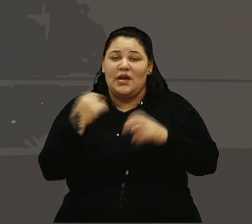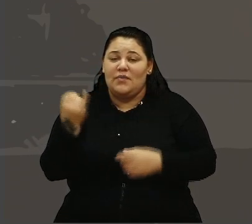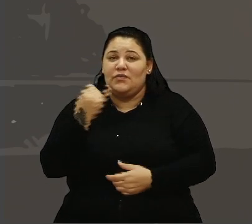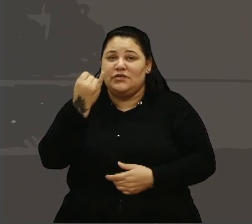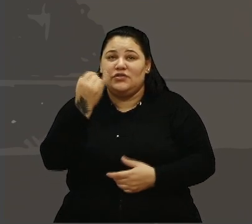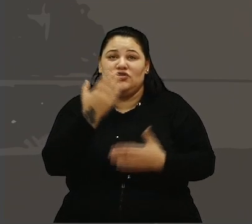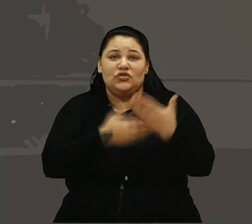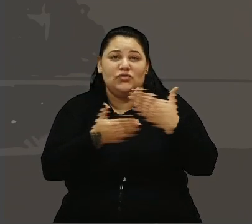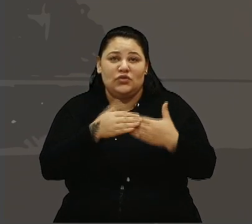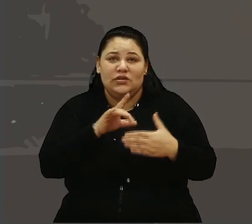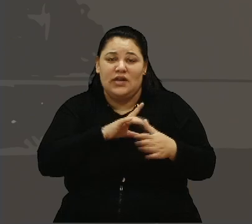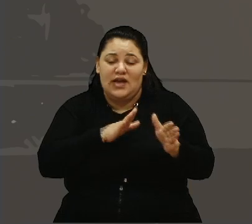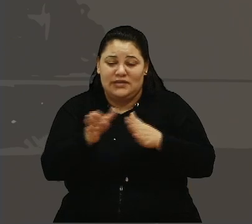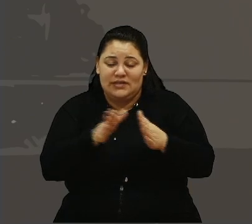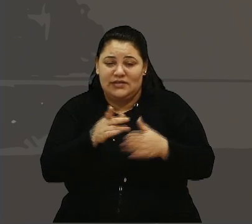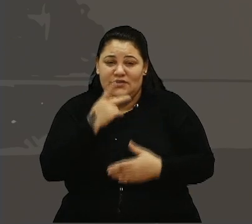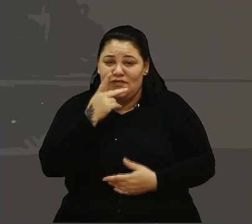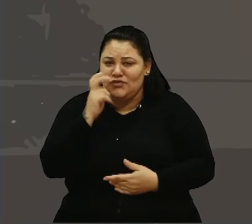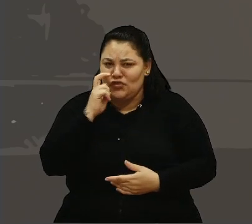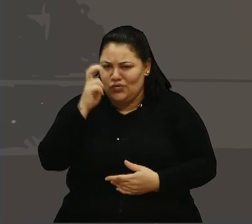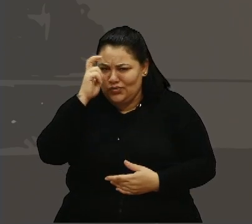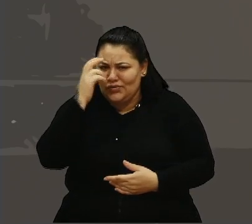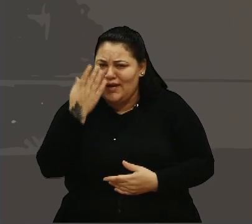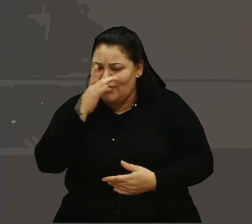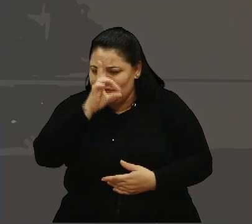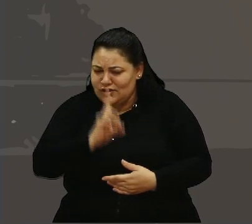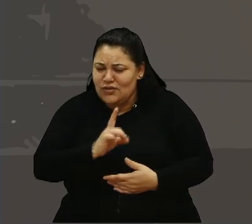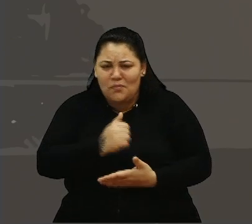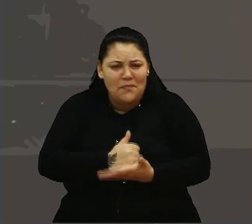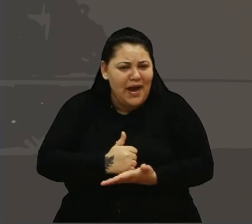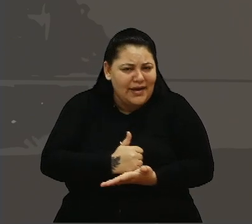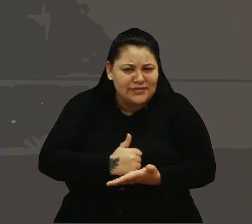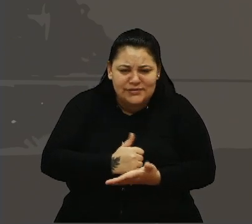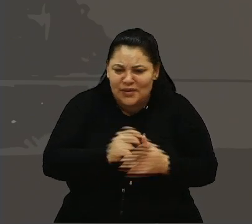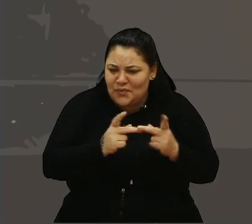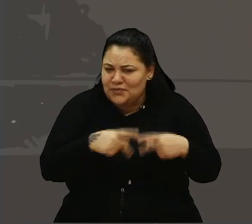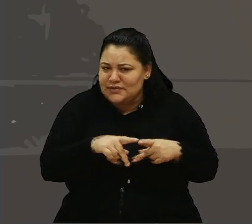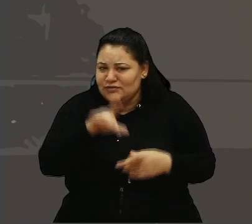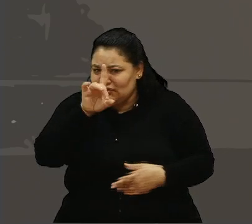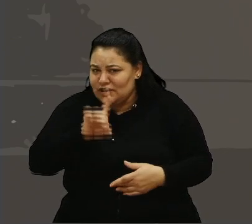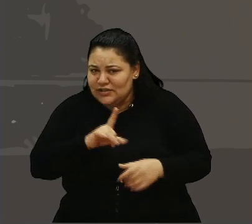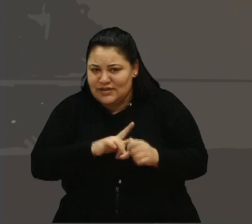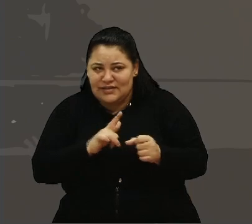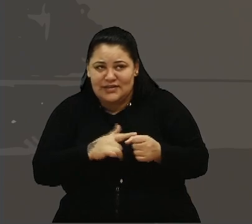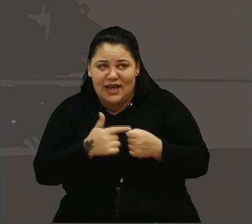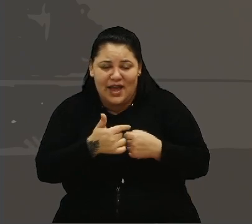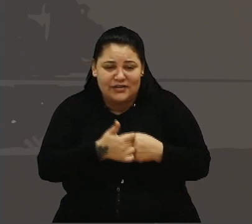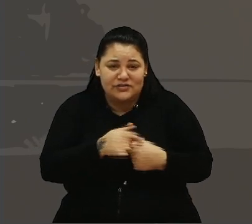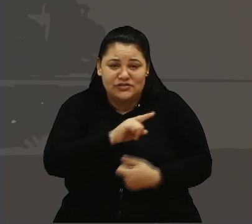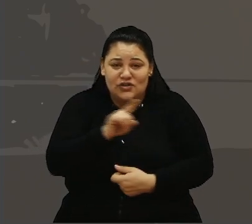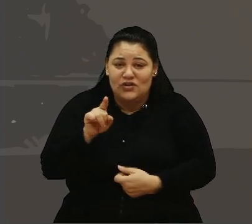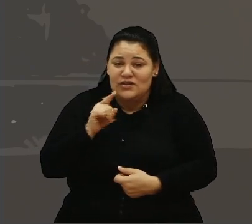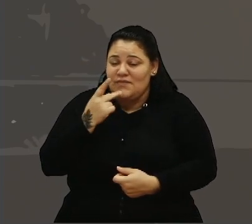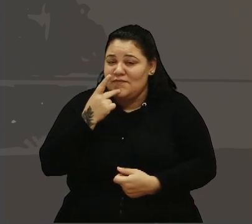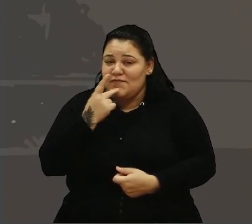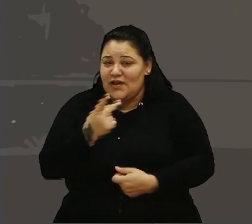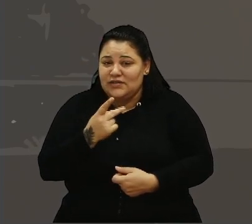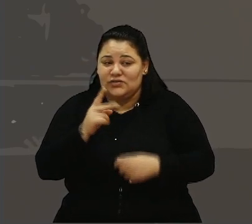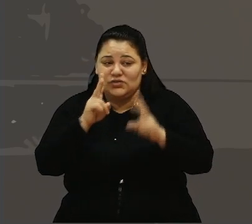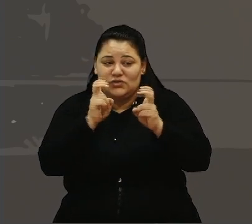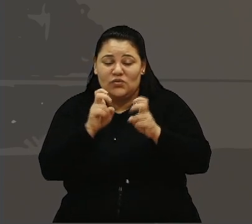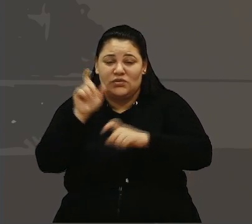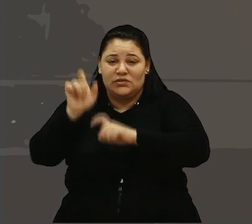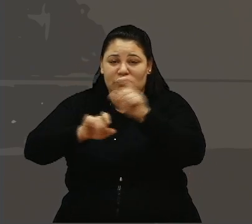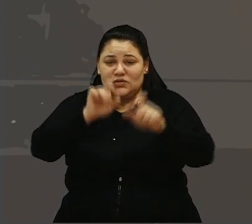acesso. Mas quando a gente fala de cultura, de um direito do povo, de um direito à cidade, a gente está falando e tem que falar das